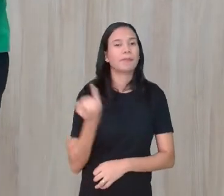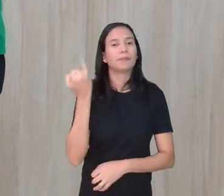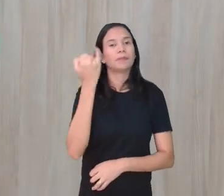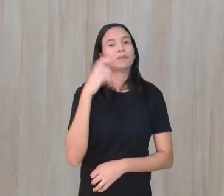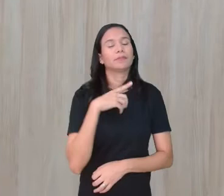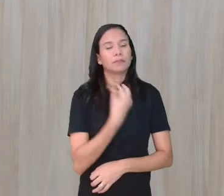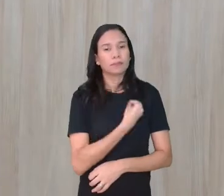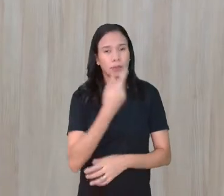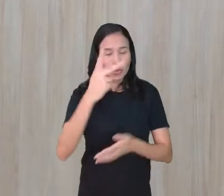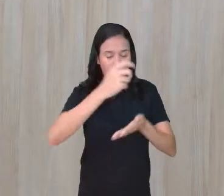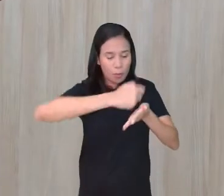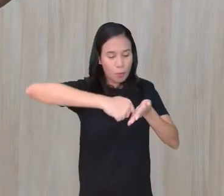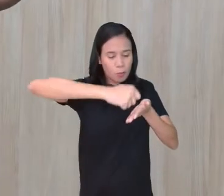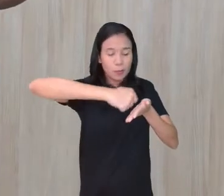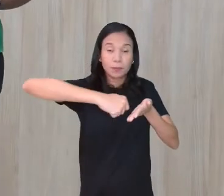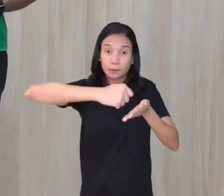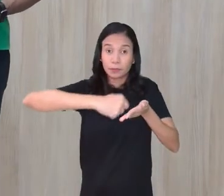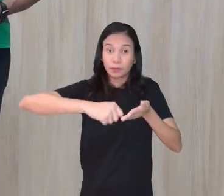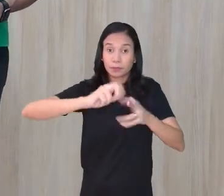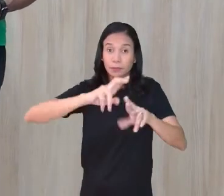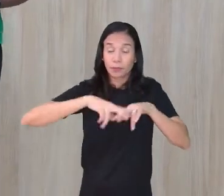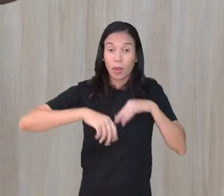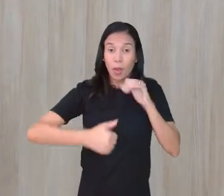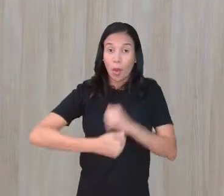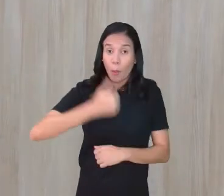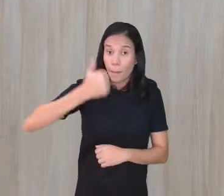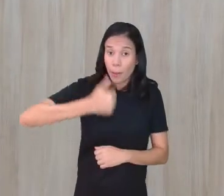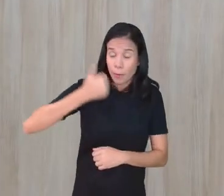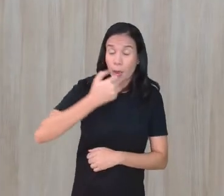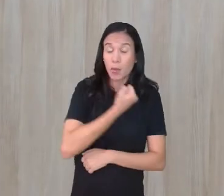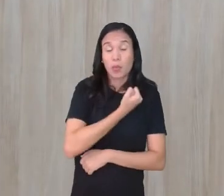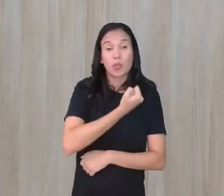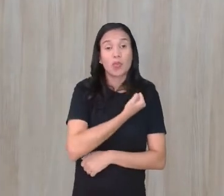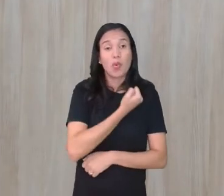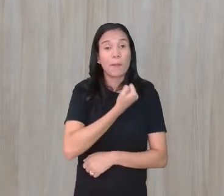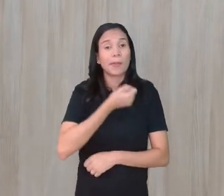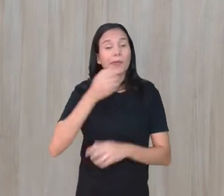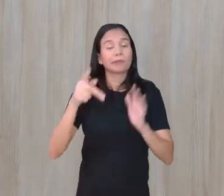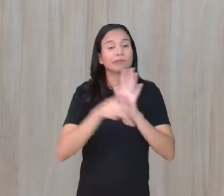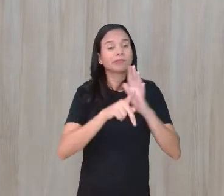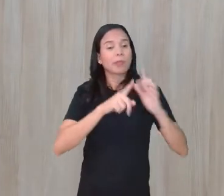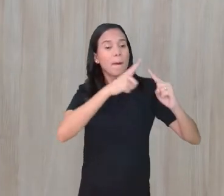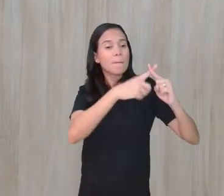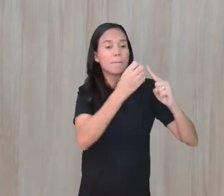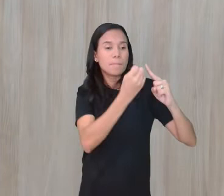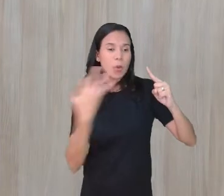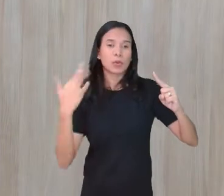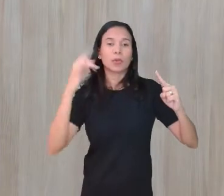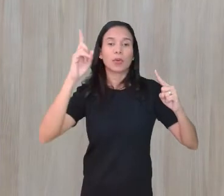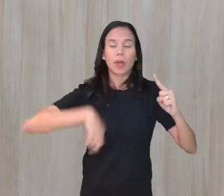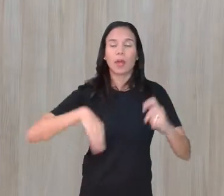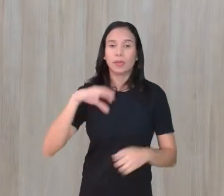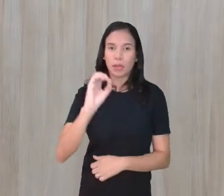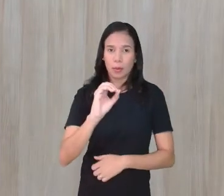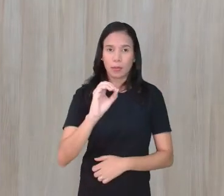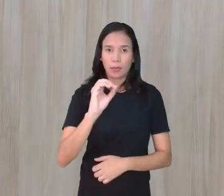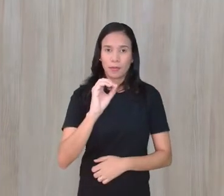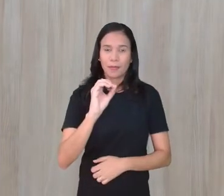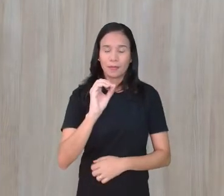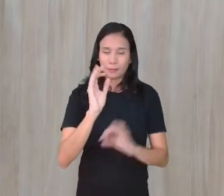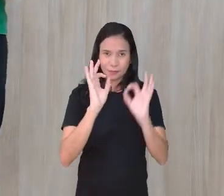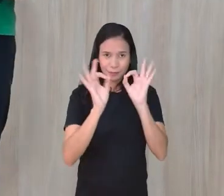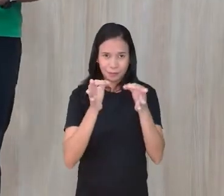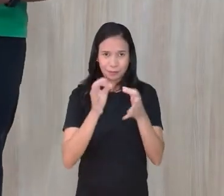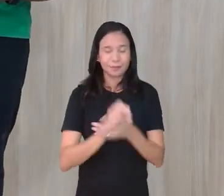você anote no seu caderno, tá? O primeiro número, que é múltiplo de um número, é o número zero,